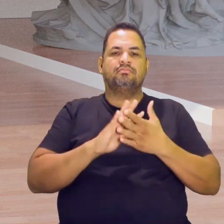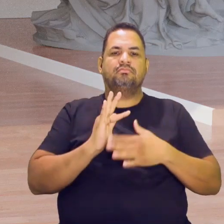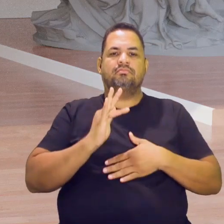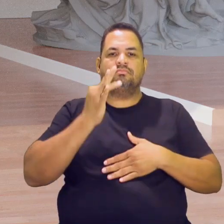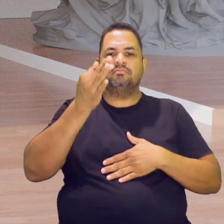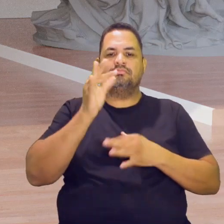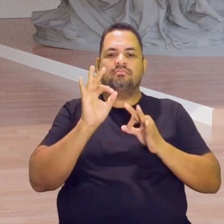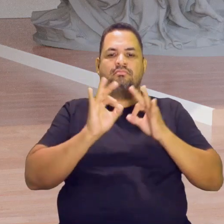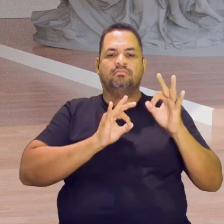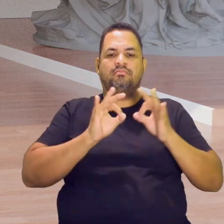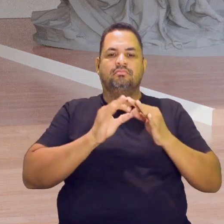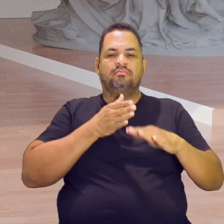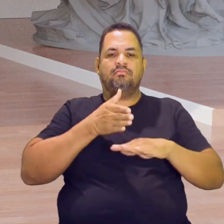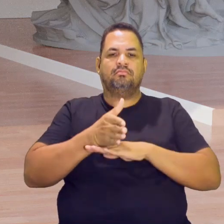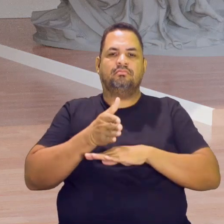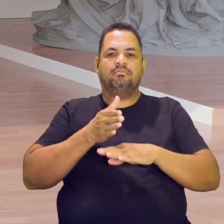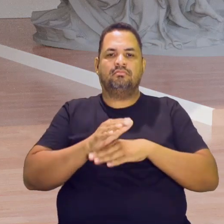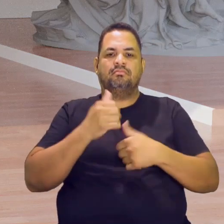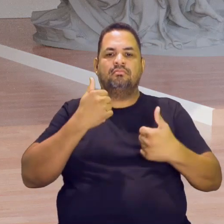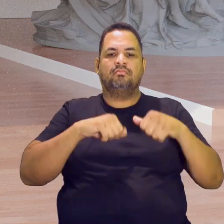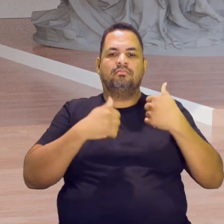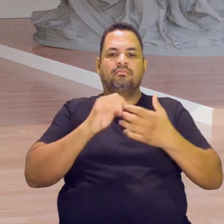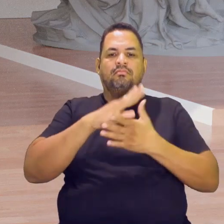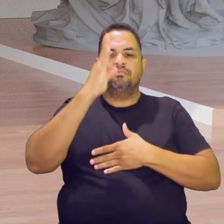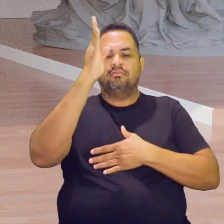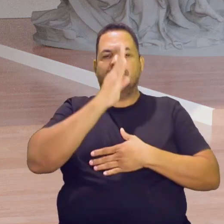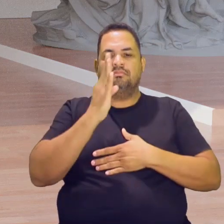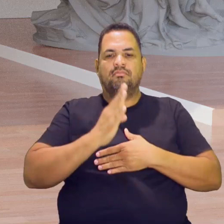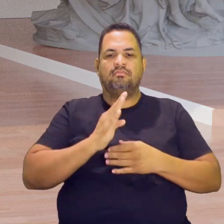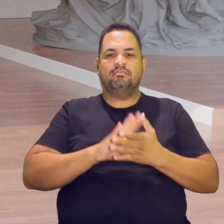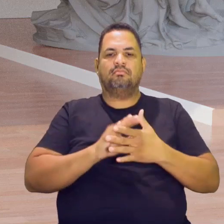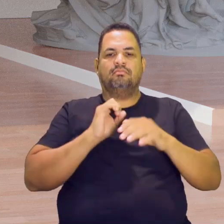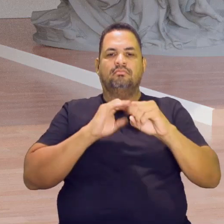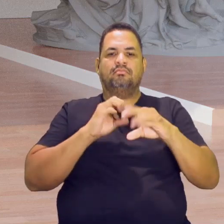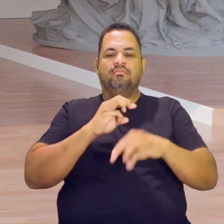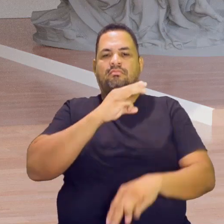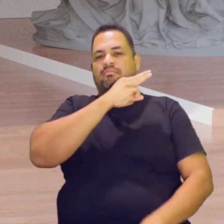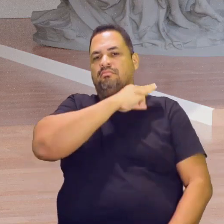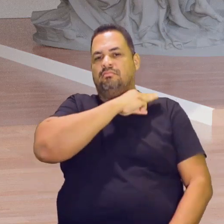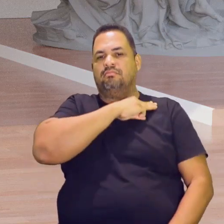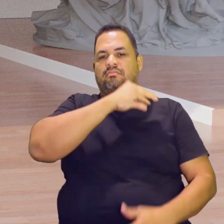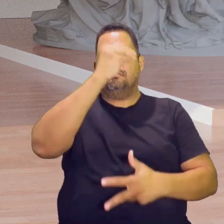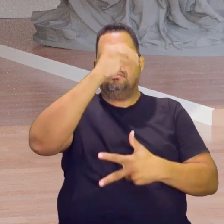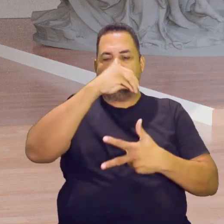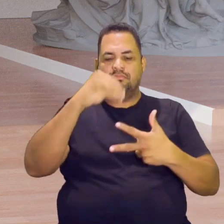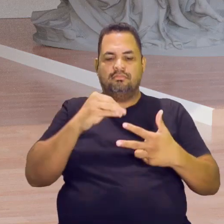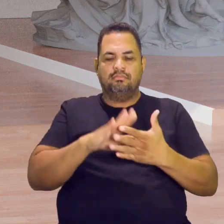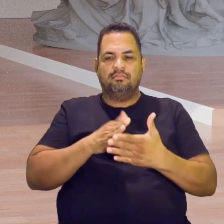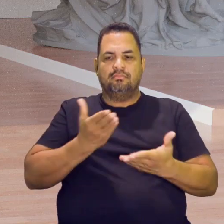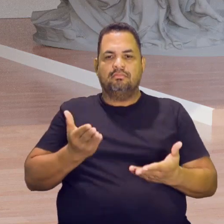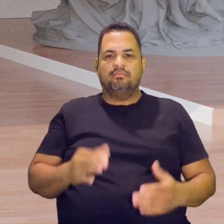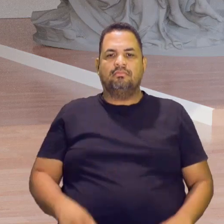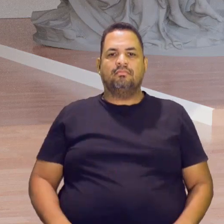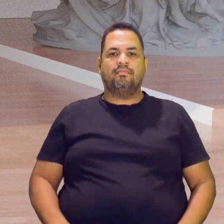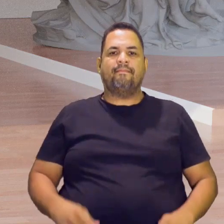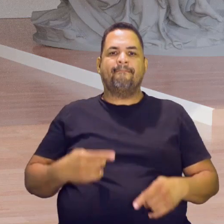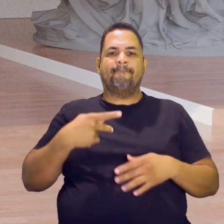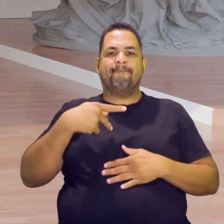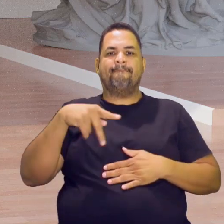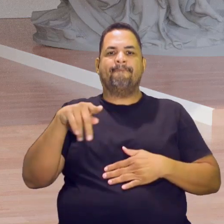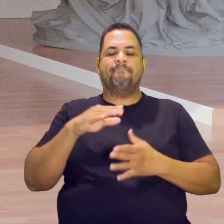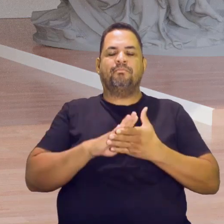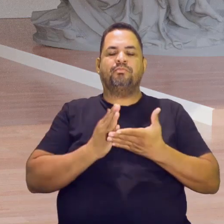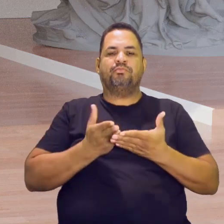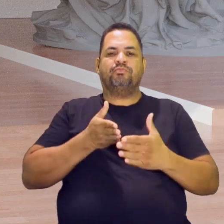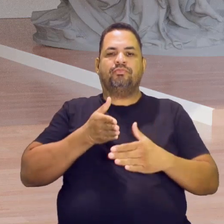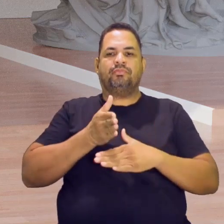futuramente para participarem da avaliação nacional do ensino médio, que é o Enem, que é uma porta de entrada para os